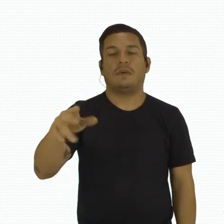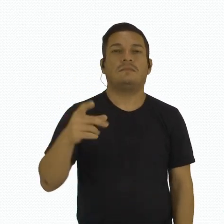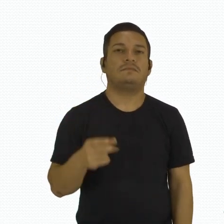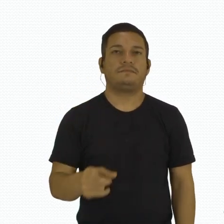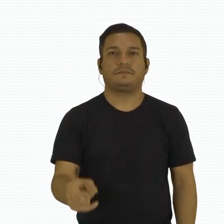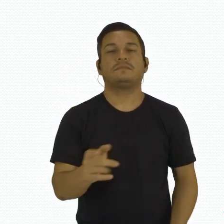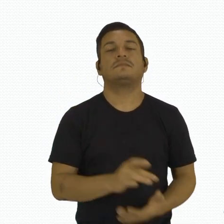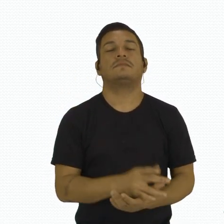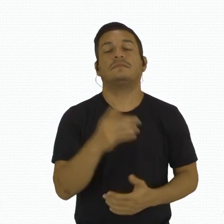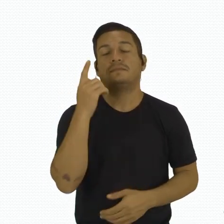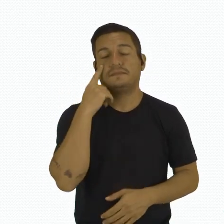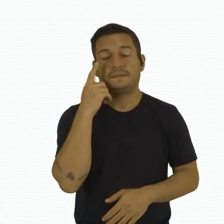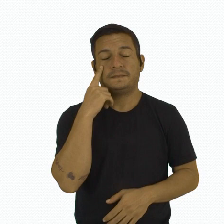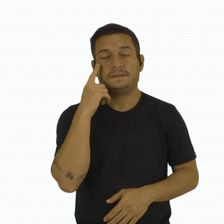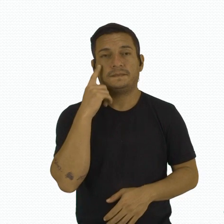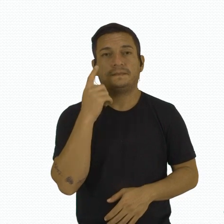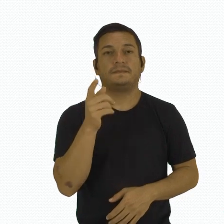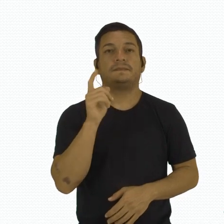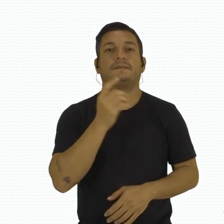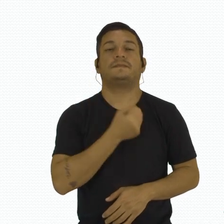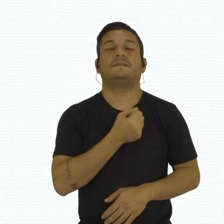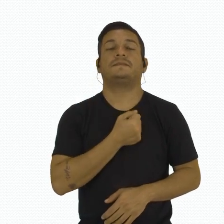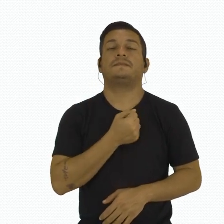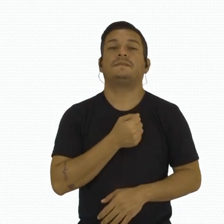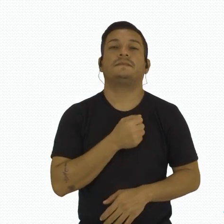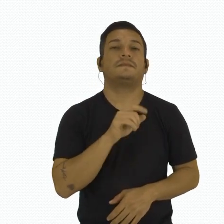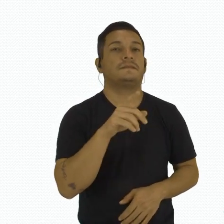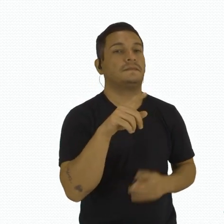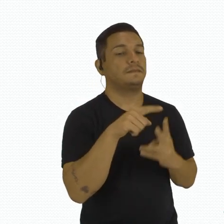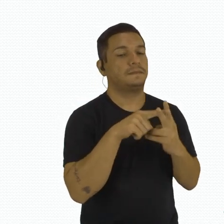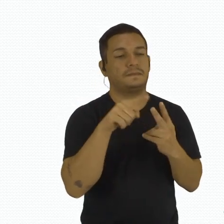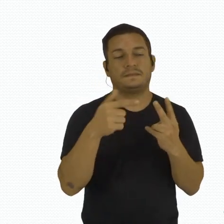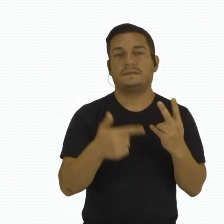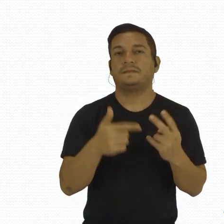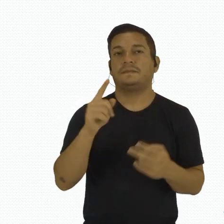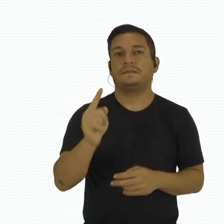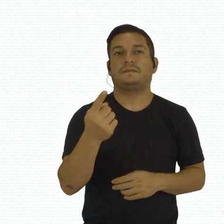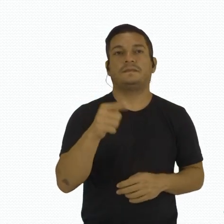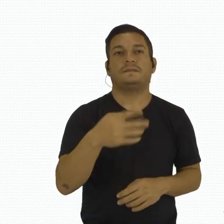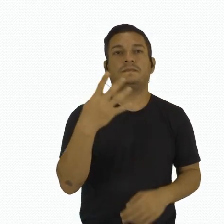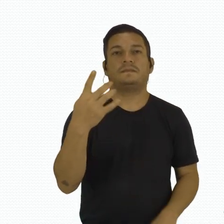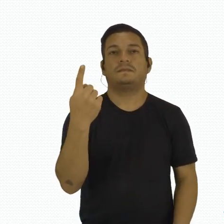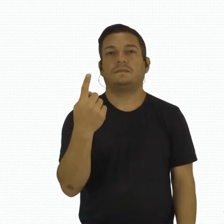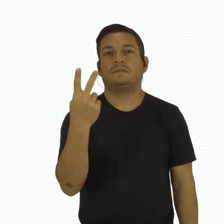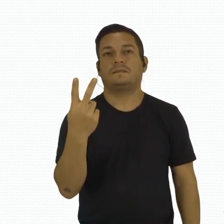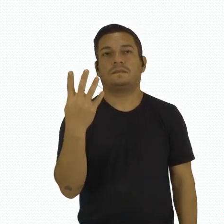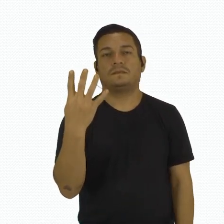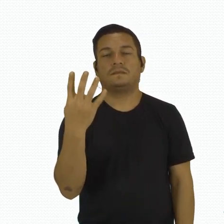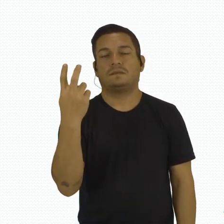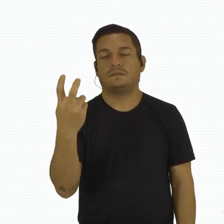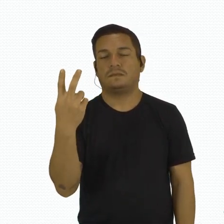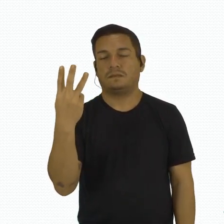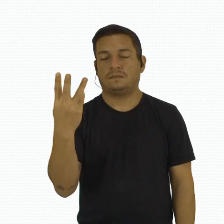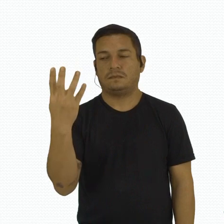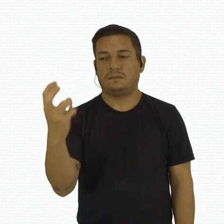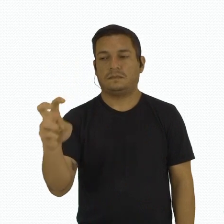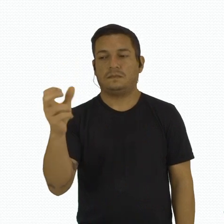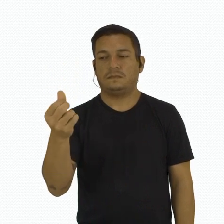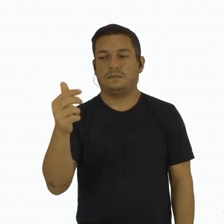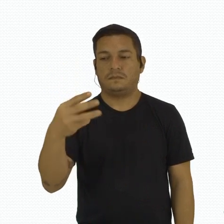infinitos. Então, repare que as casas decimais da raiz de 2, ó, 1,4142,